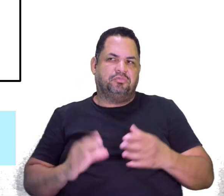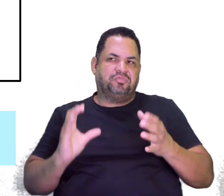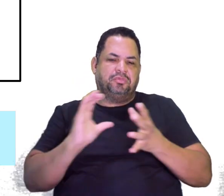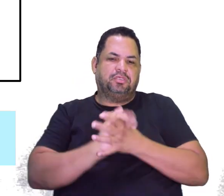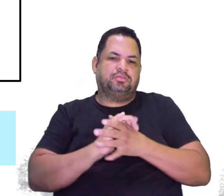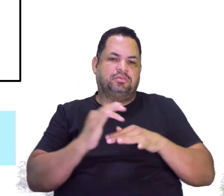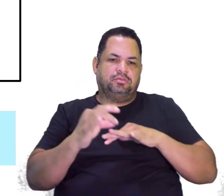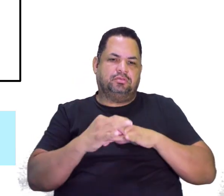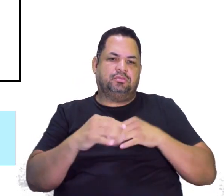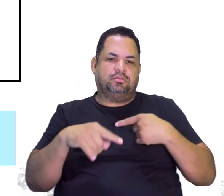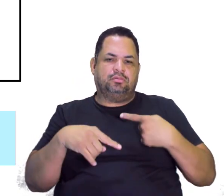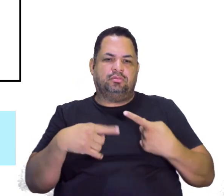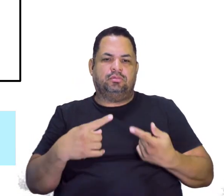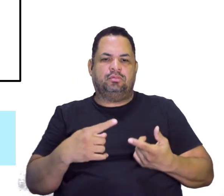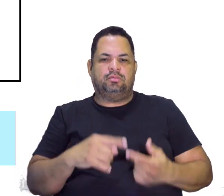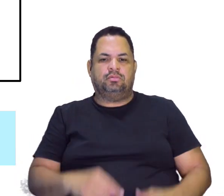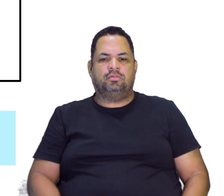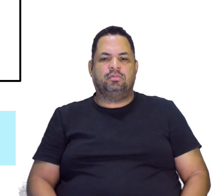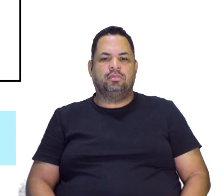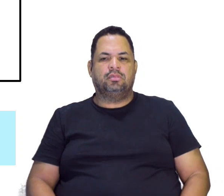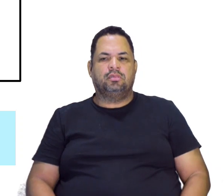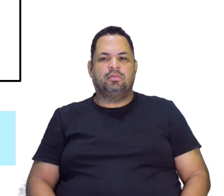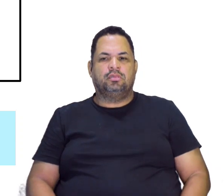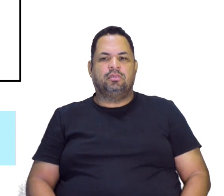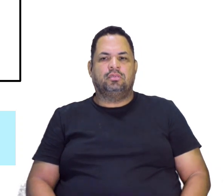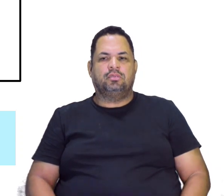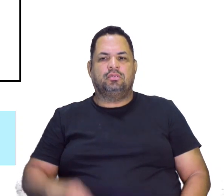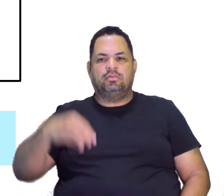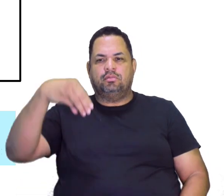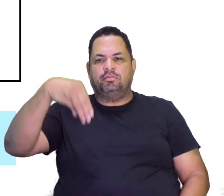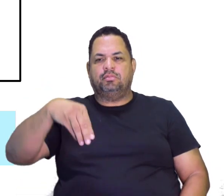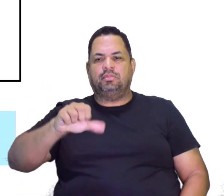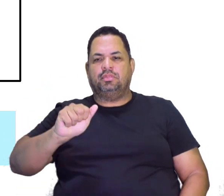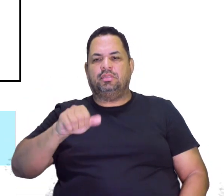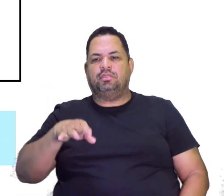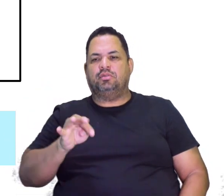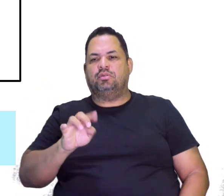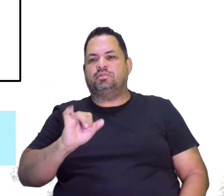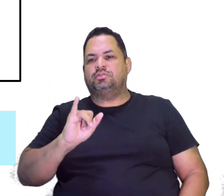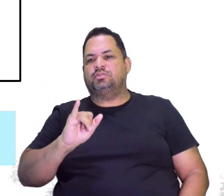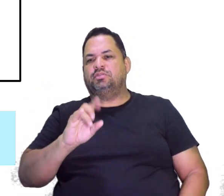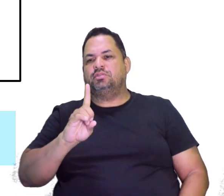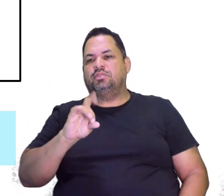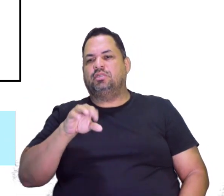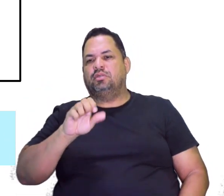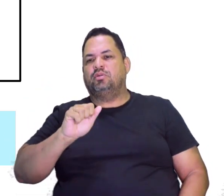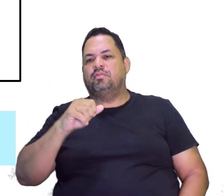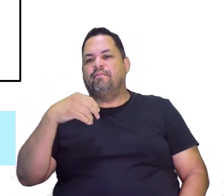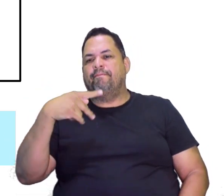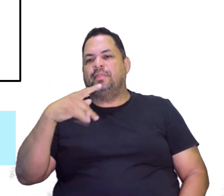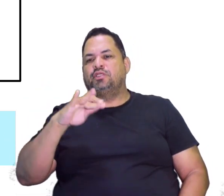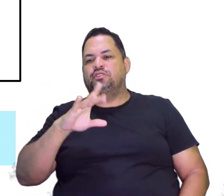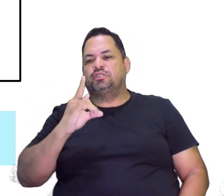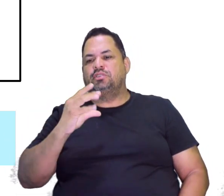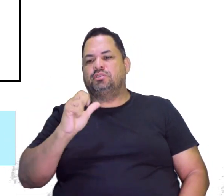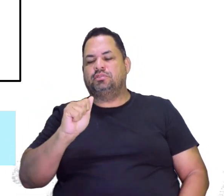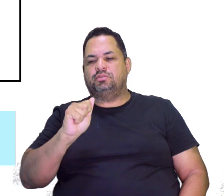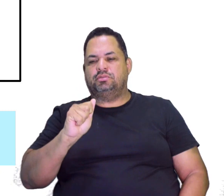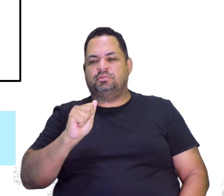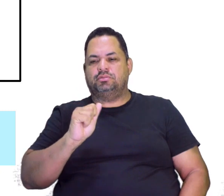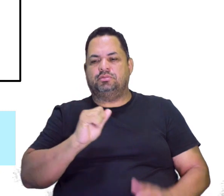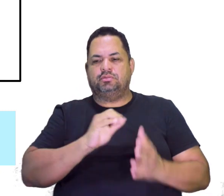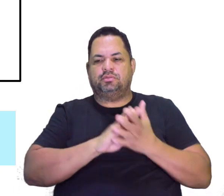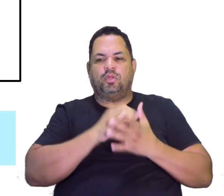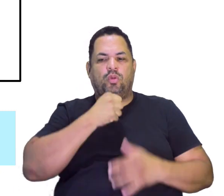anos e Aqui nós temos menot del que era um Jornalista especializado em